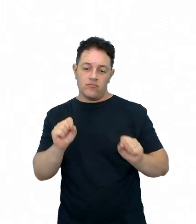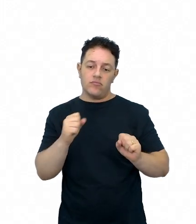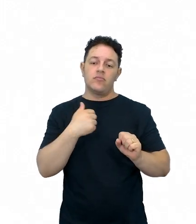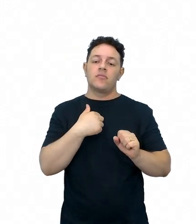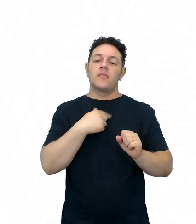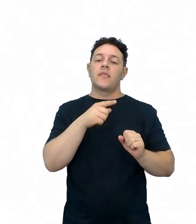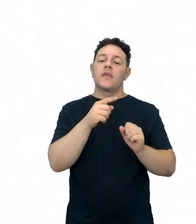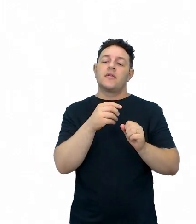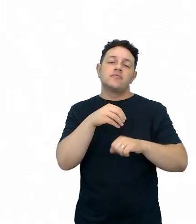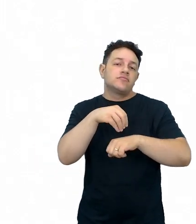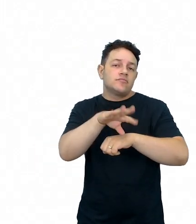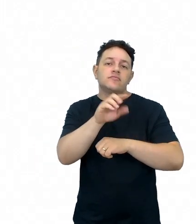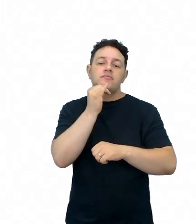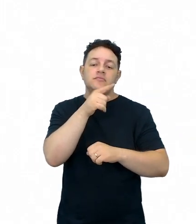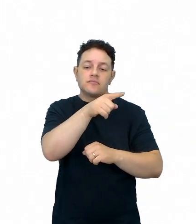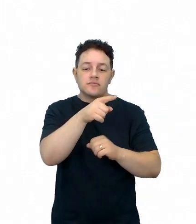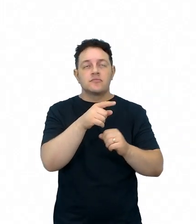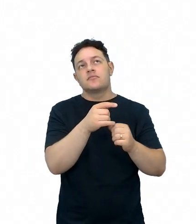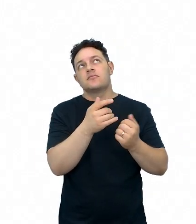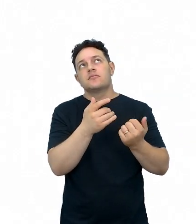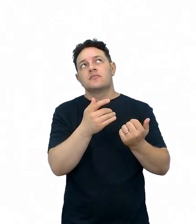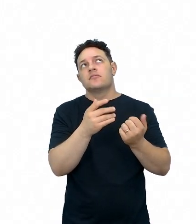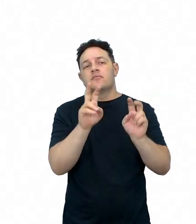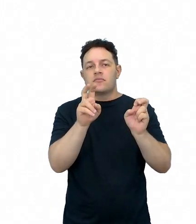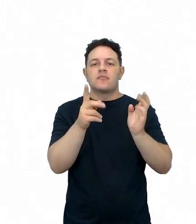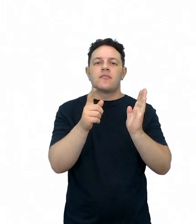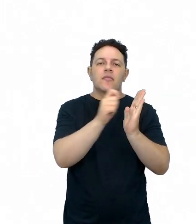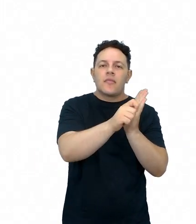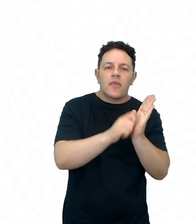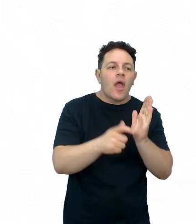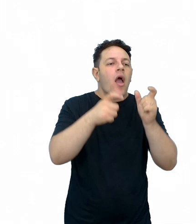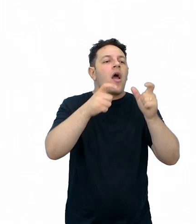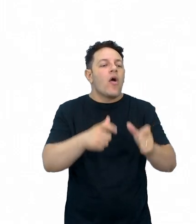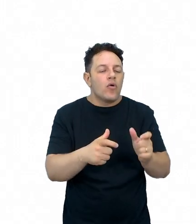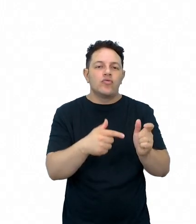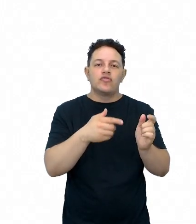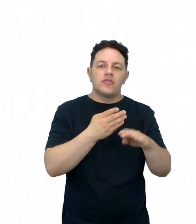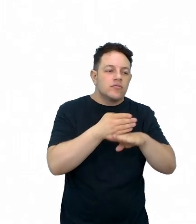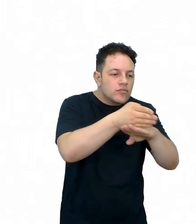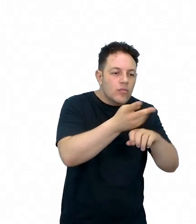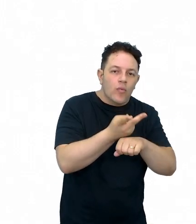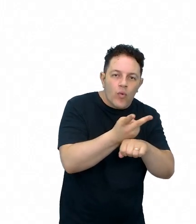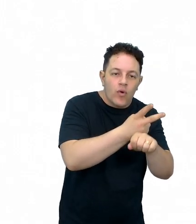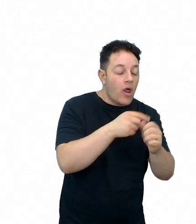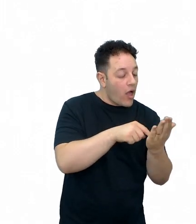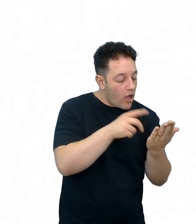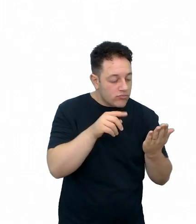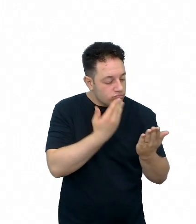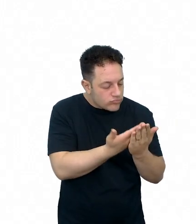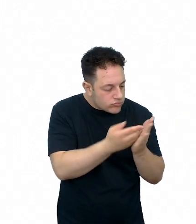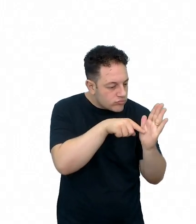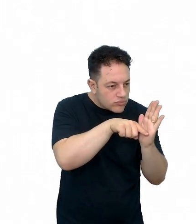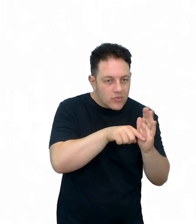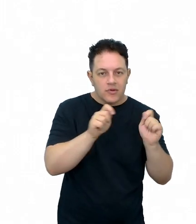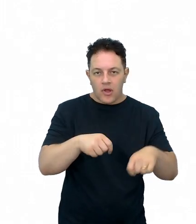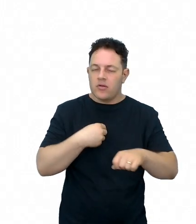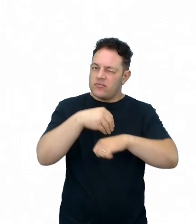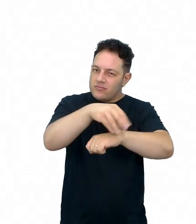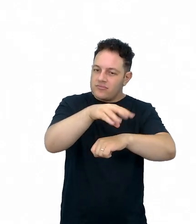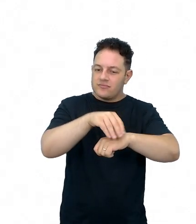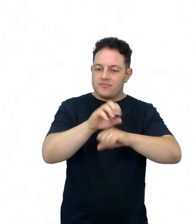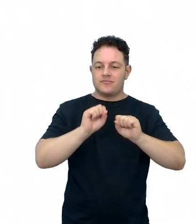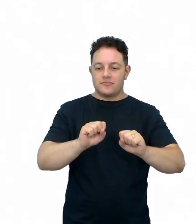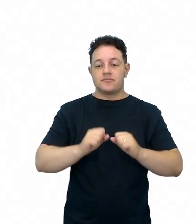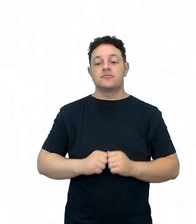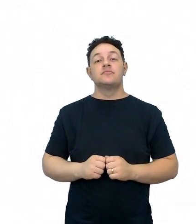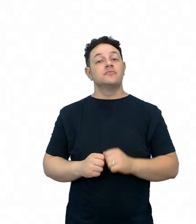algumas lições que eles estudem e que eles façam, tá? Então, aqui, até como eu falei há pouco, né? Eles